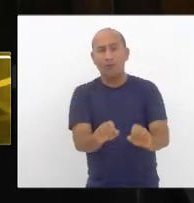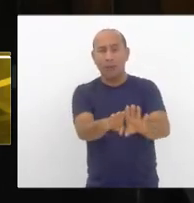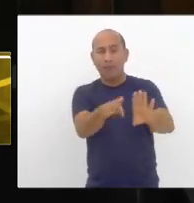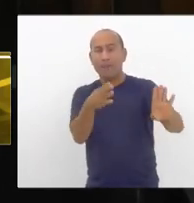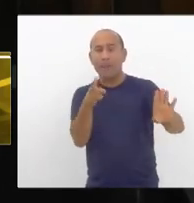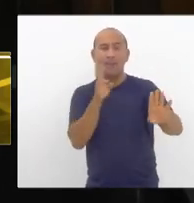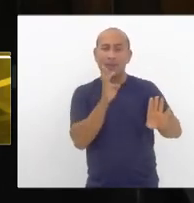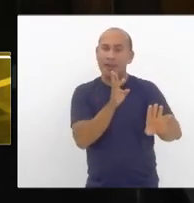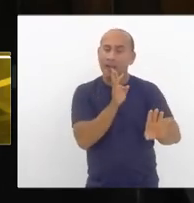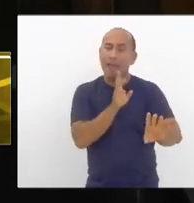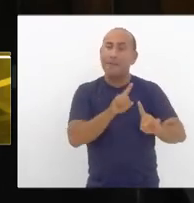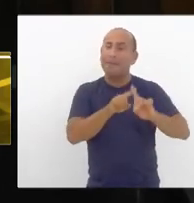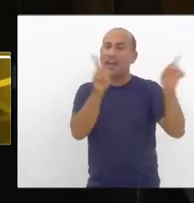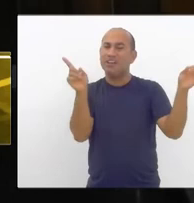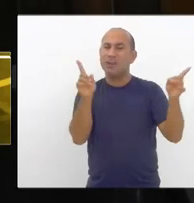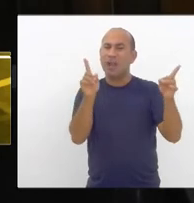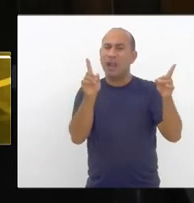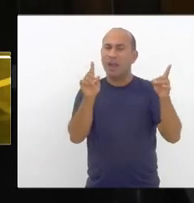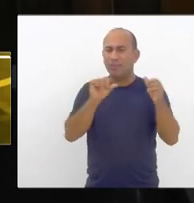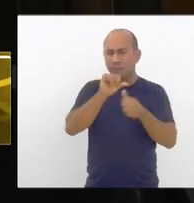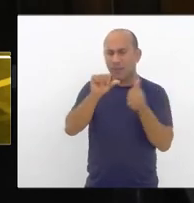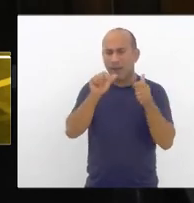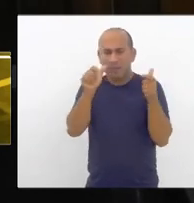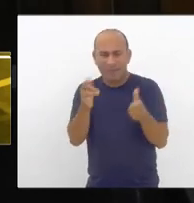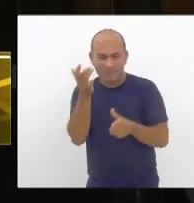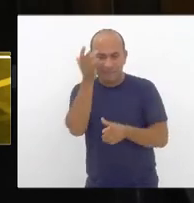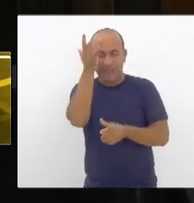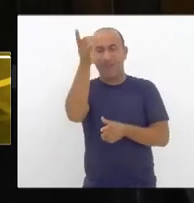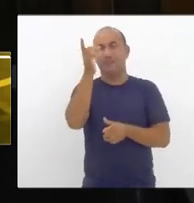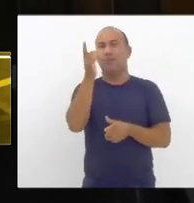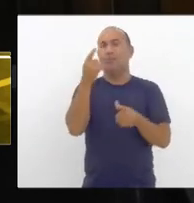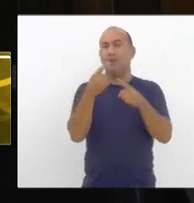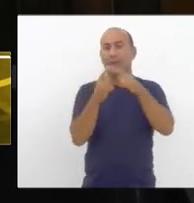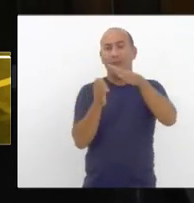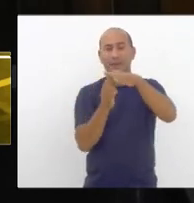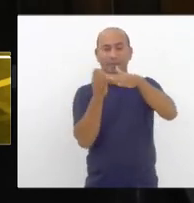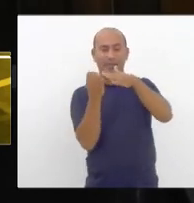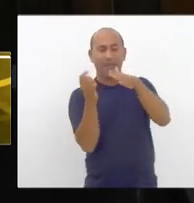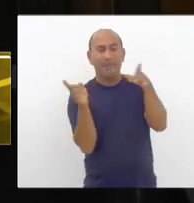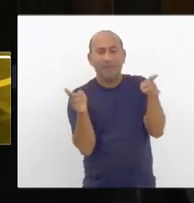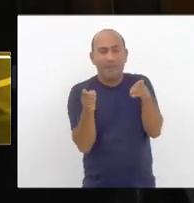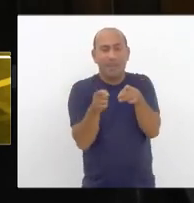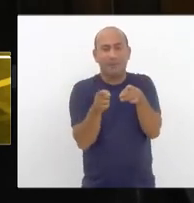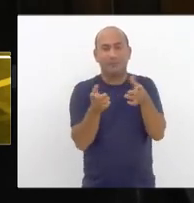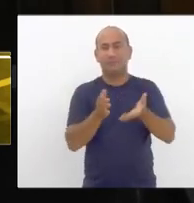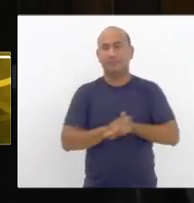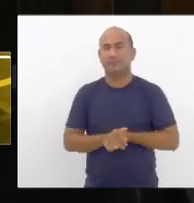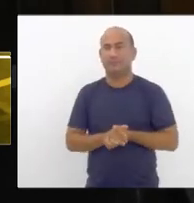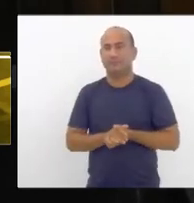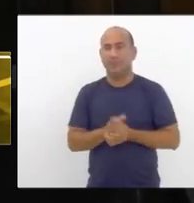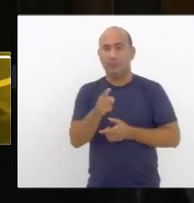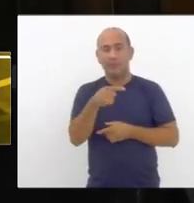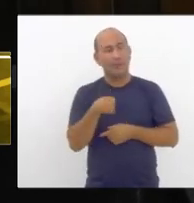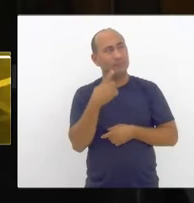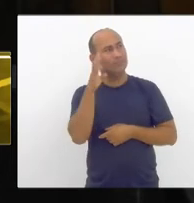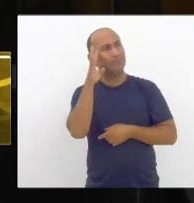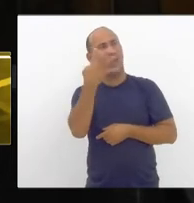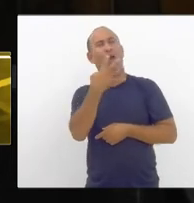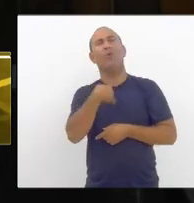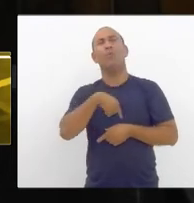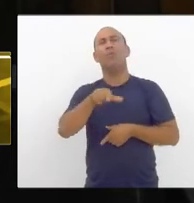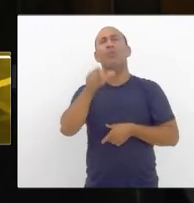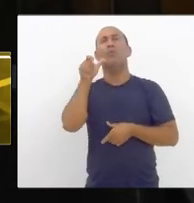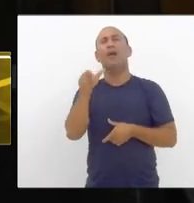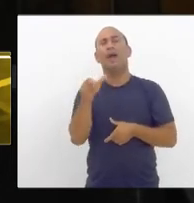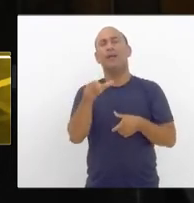também mas você não muda de lugar com essa facilidade Ainda mais quando você é uma empresa pequena como é o caso da minha Você Decide um lugar onde você